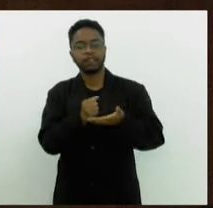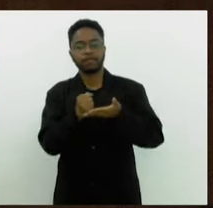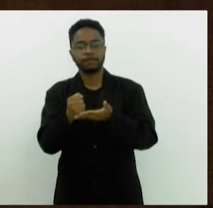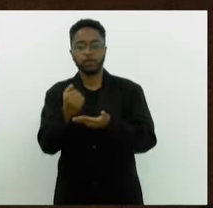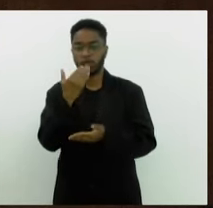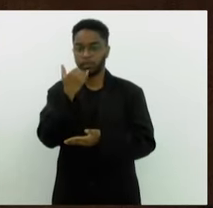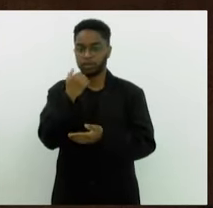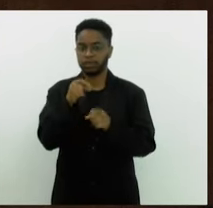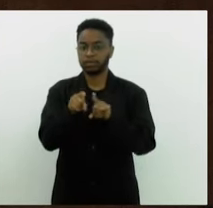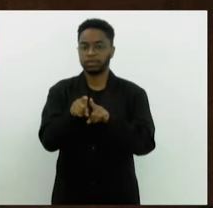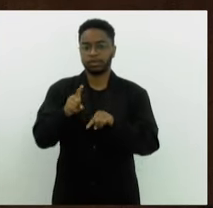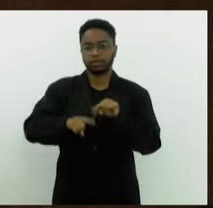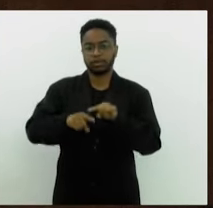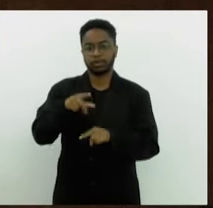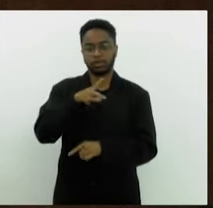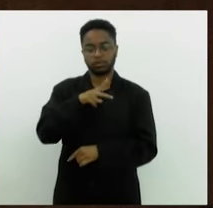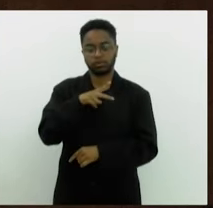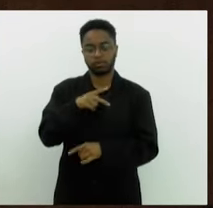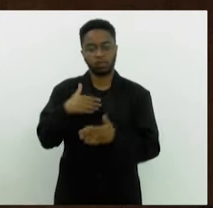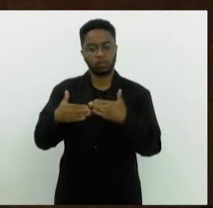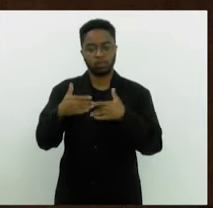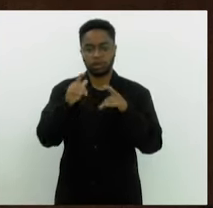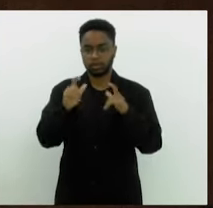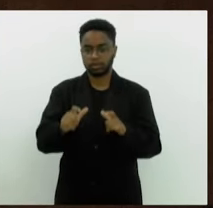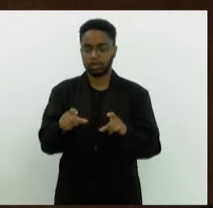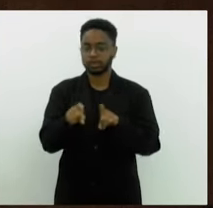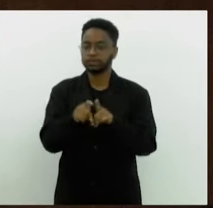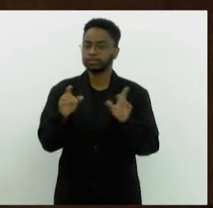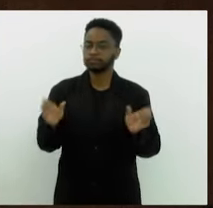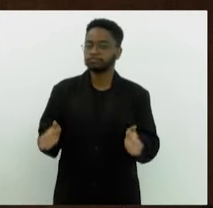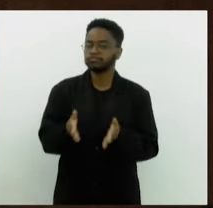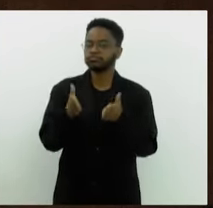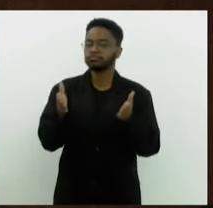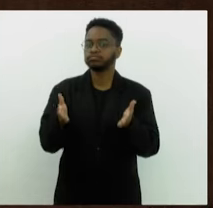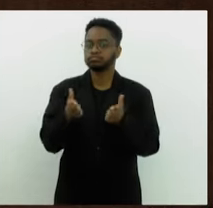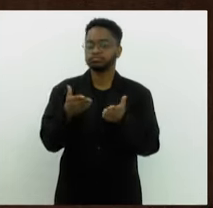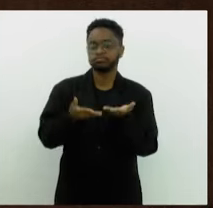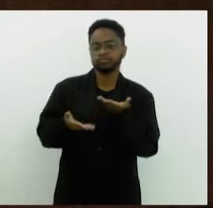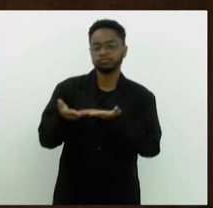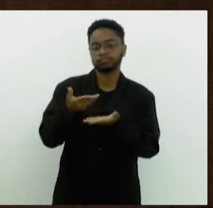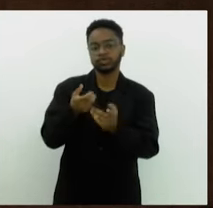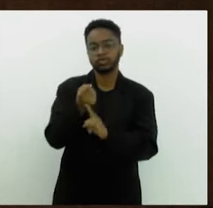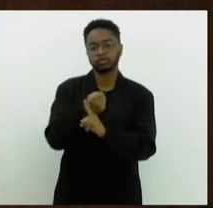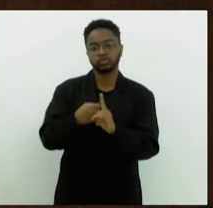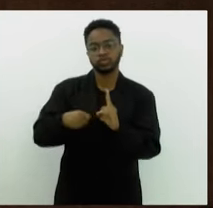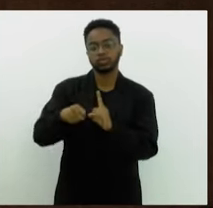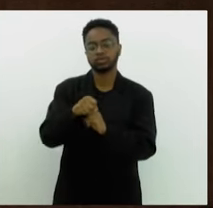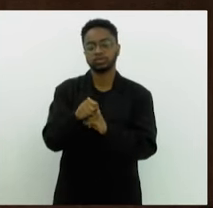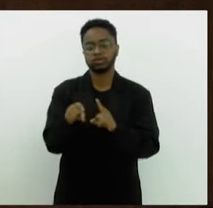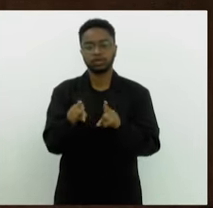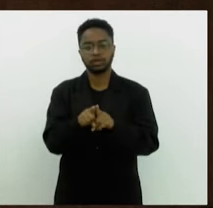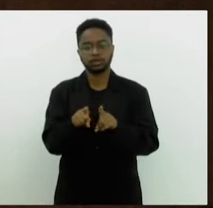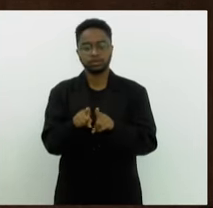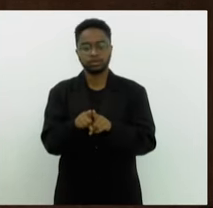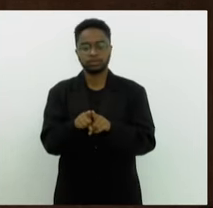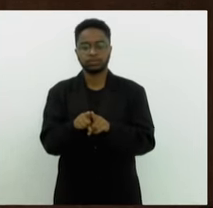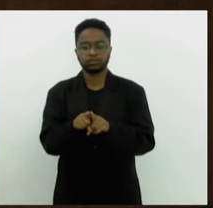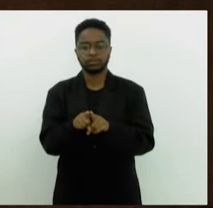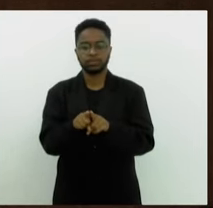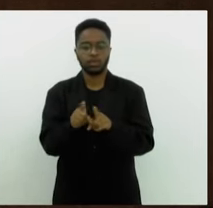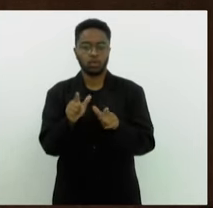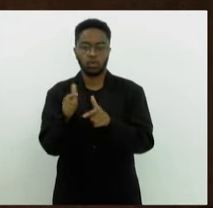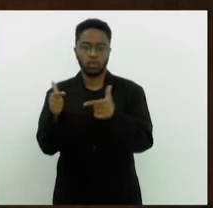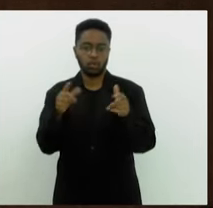alimentos em todos os locais. Assim, incentivando também, né, o convívio social e todas as